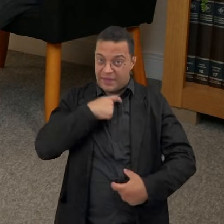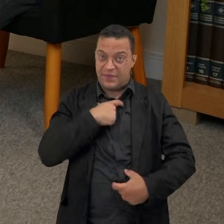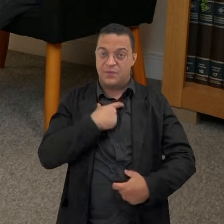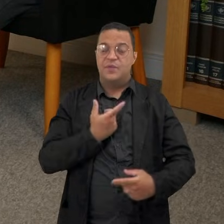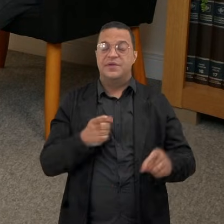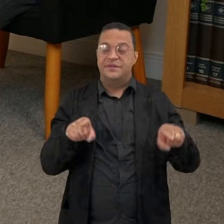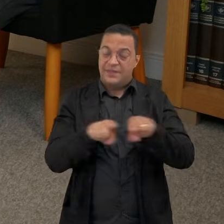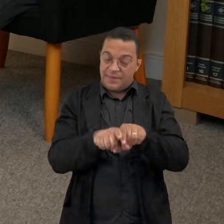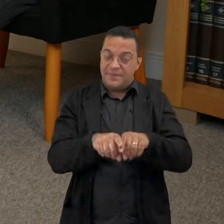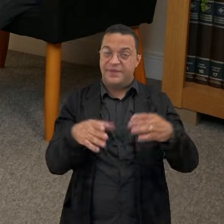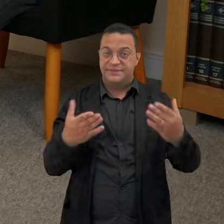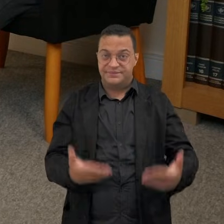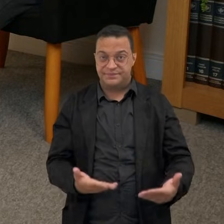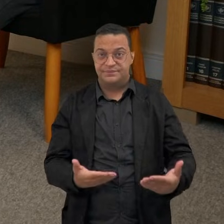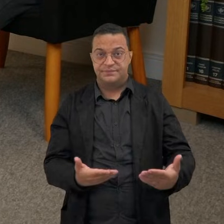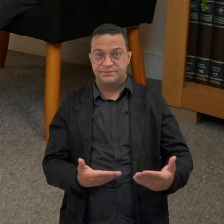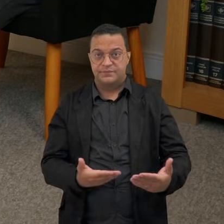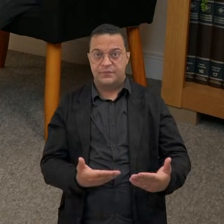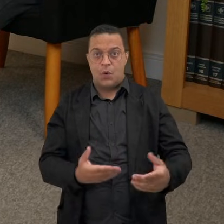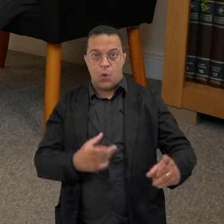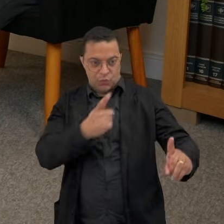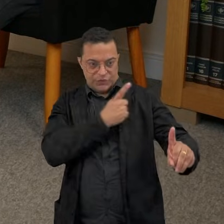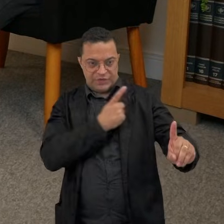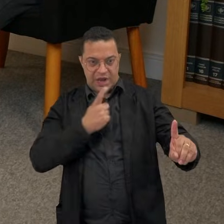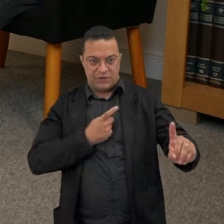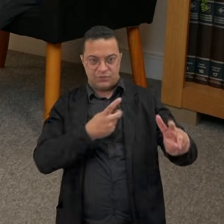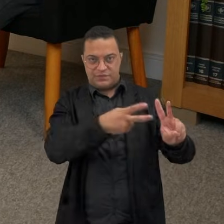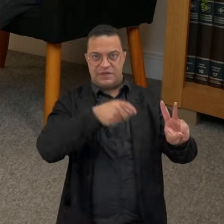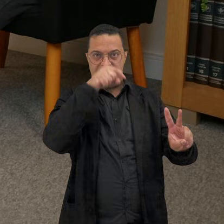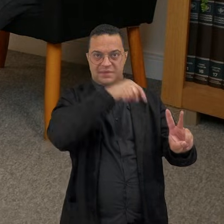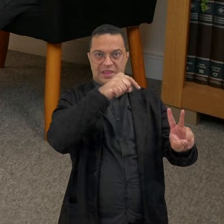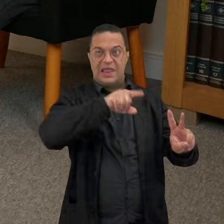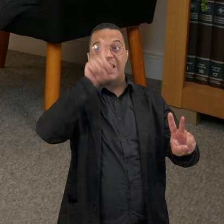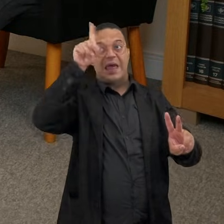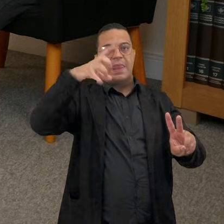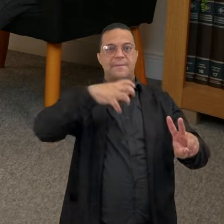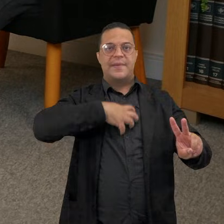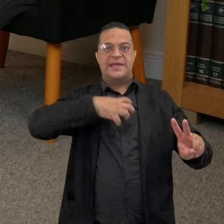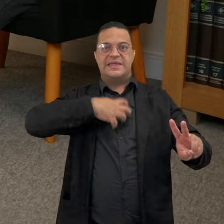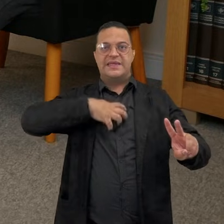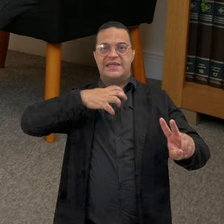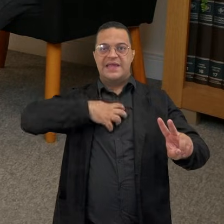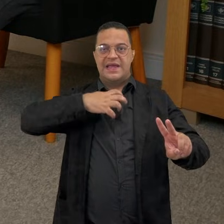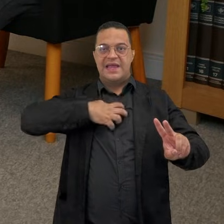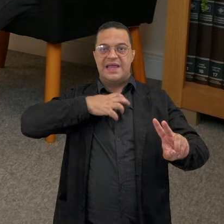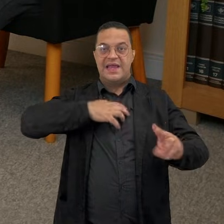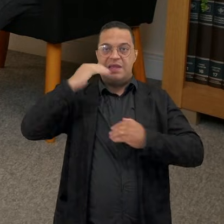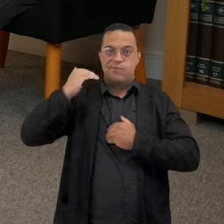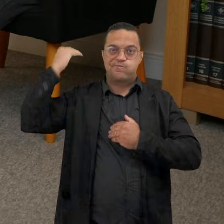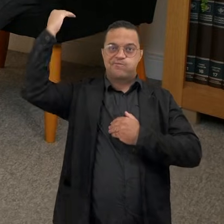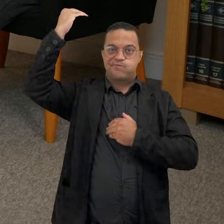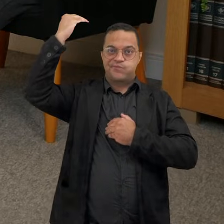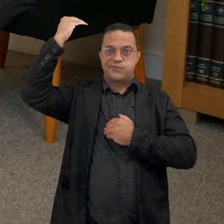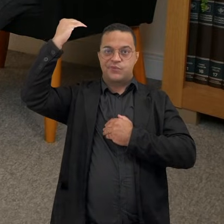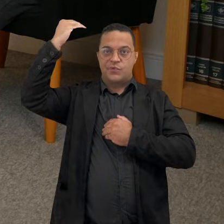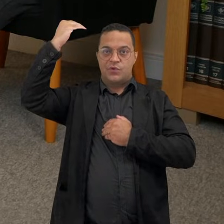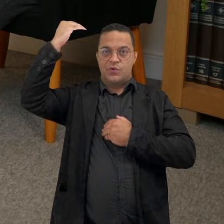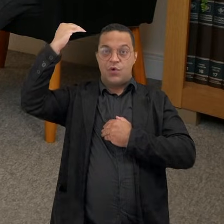ele é o cacique. É isso? Isso mesmo. E o pastor, ele é o